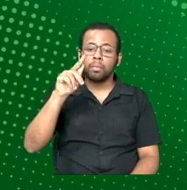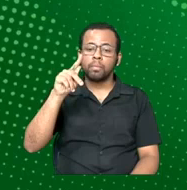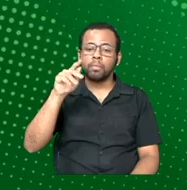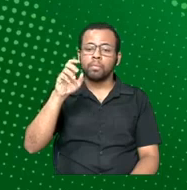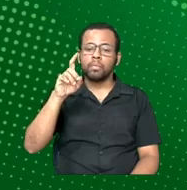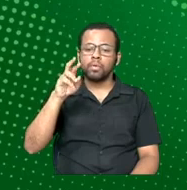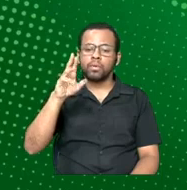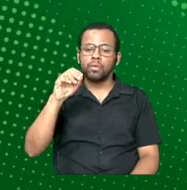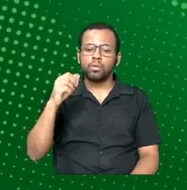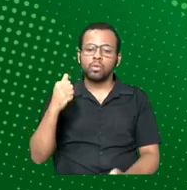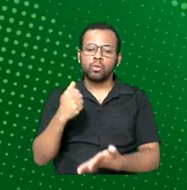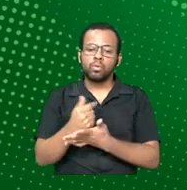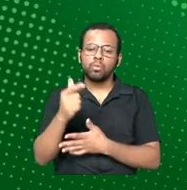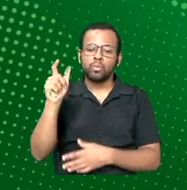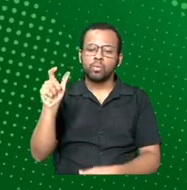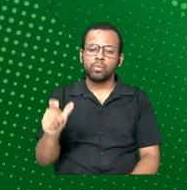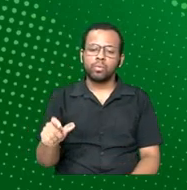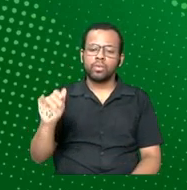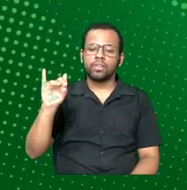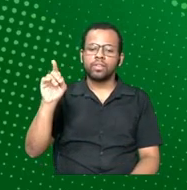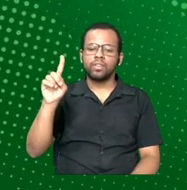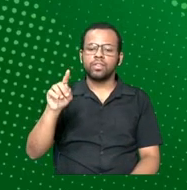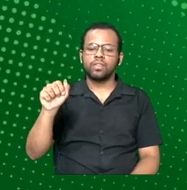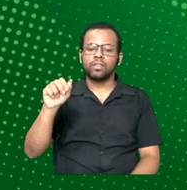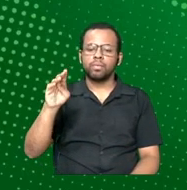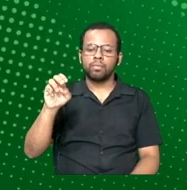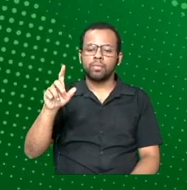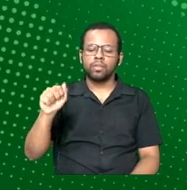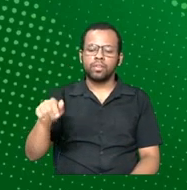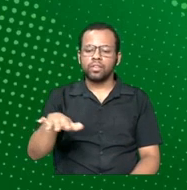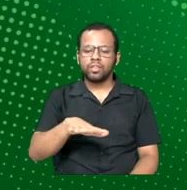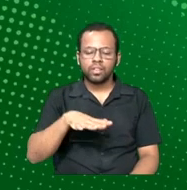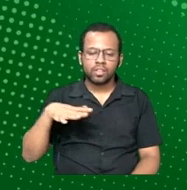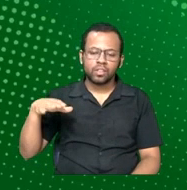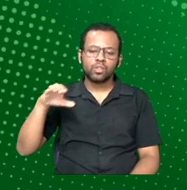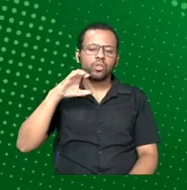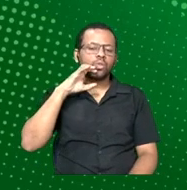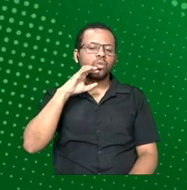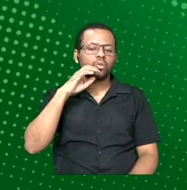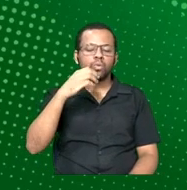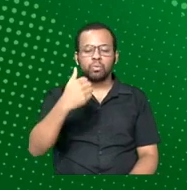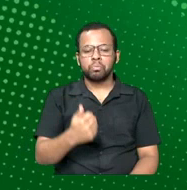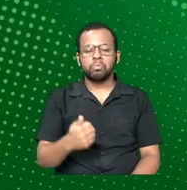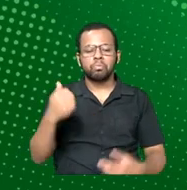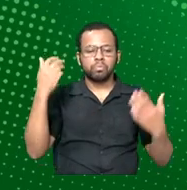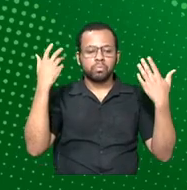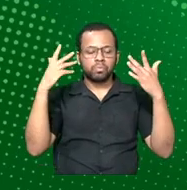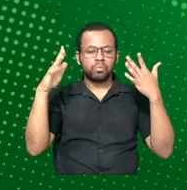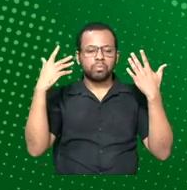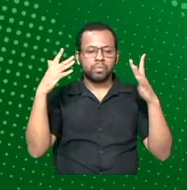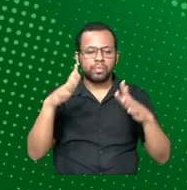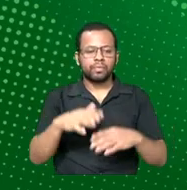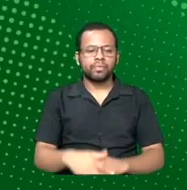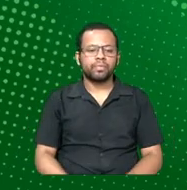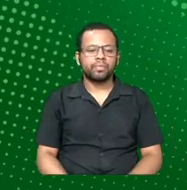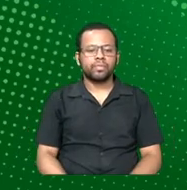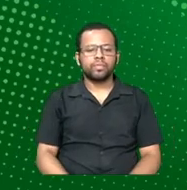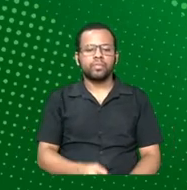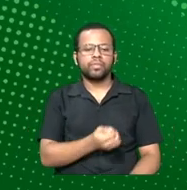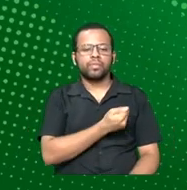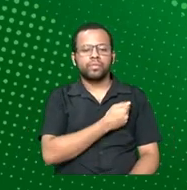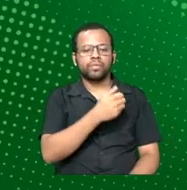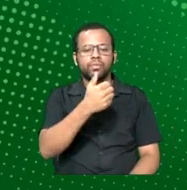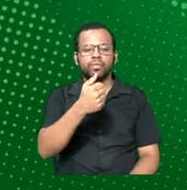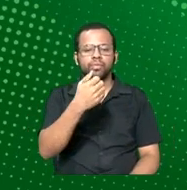Isabela ela foi lá da Regional Socorro rumo com o nenezinho Parabéns número